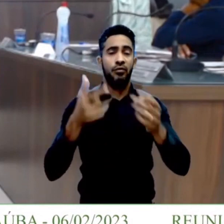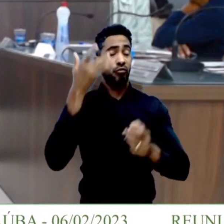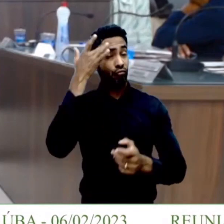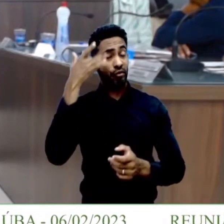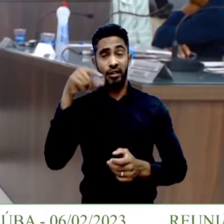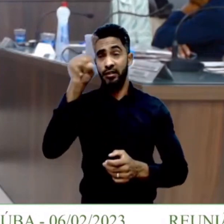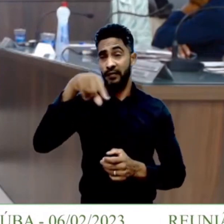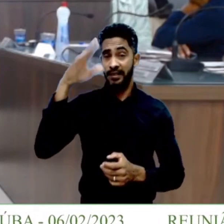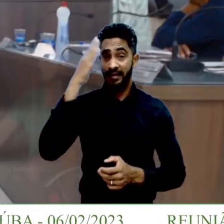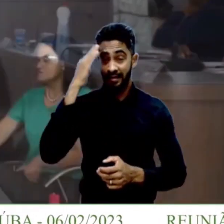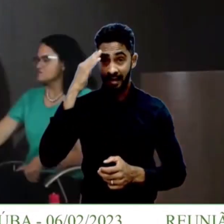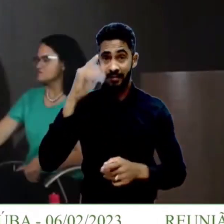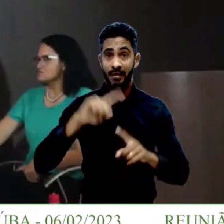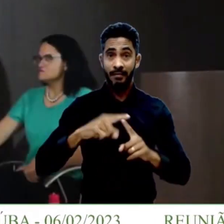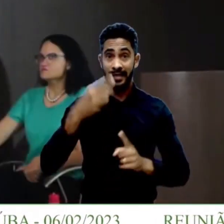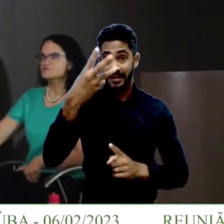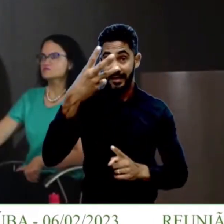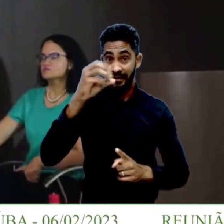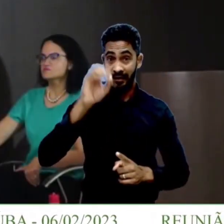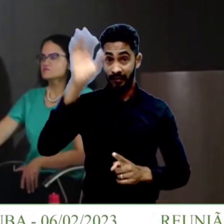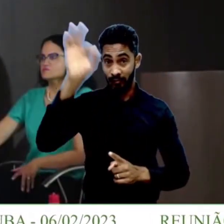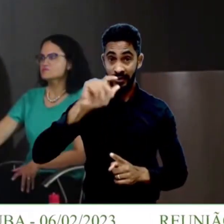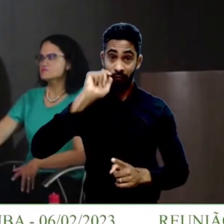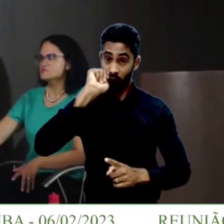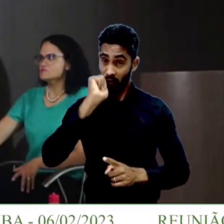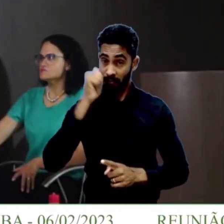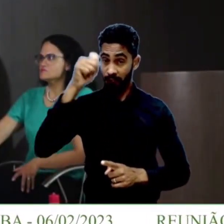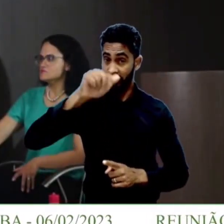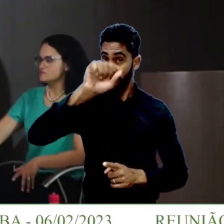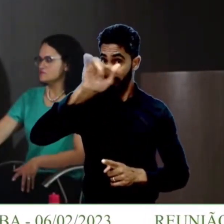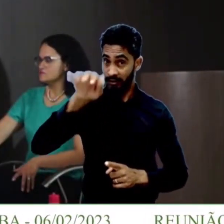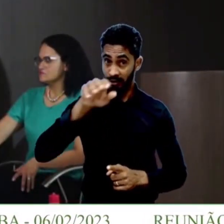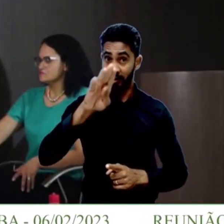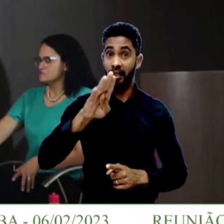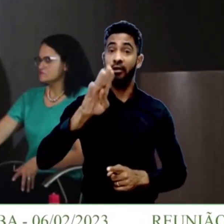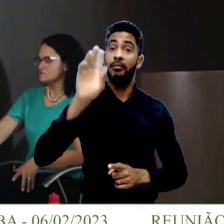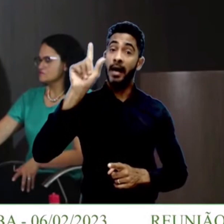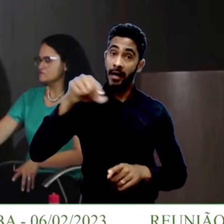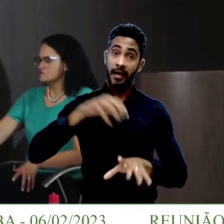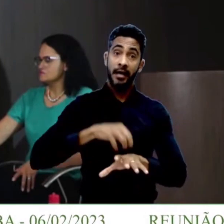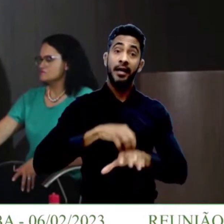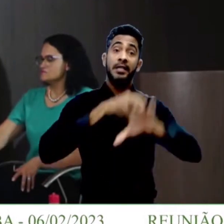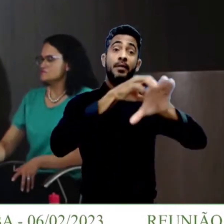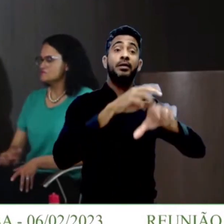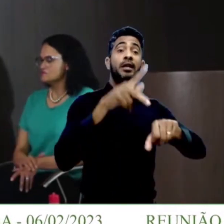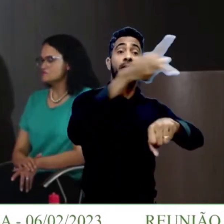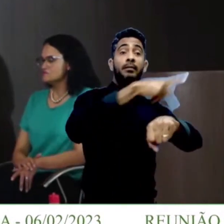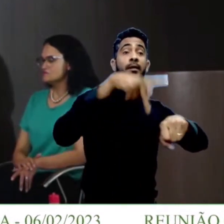mas 30% do limão produzido no norte de Minas hoje já é exportado.